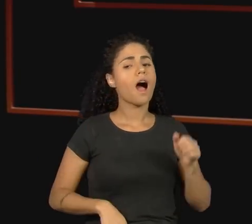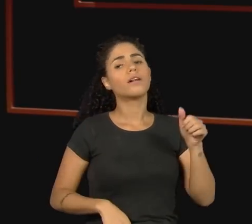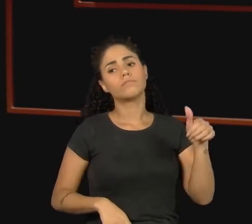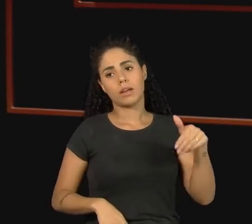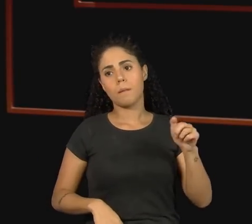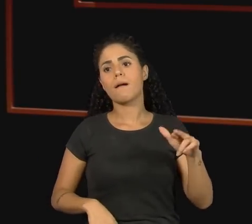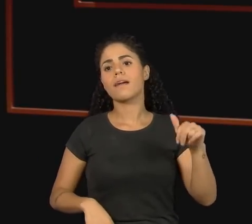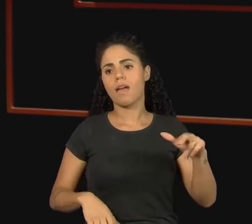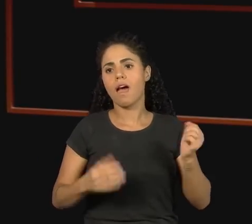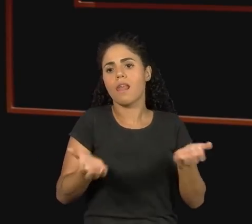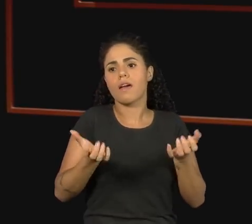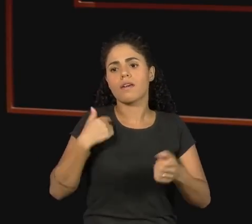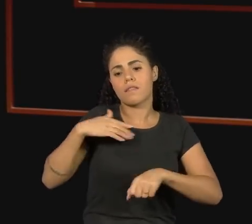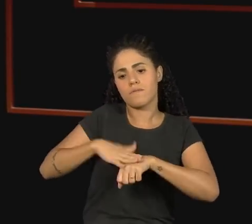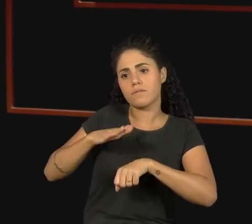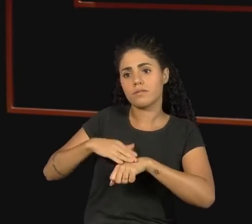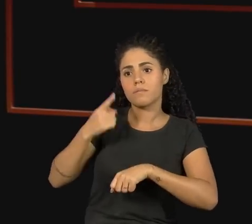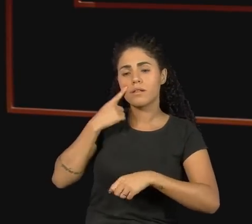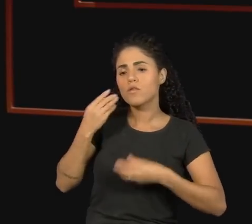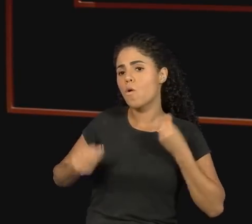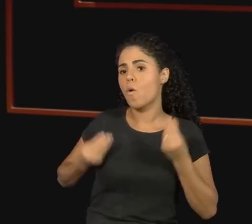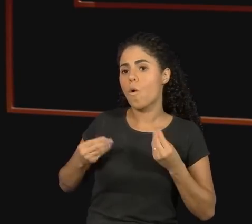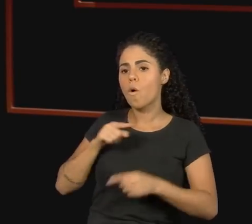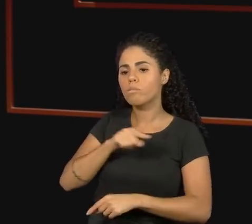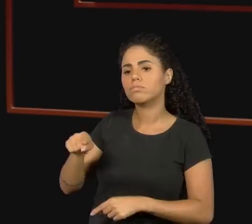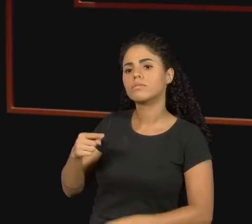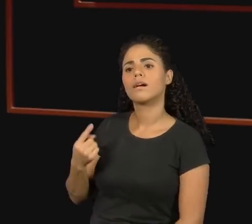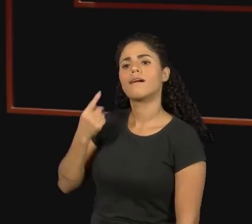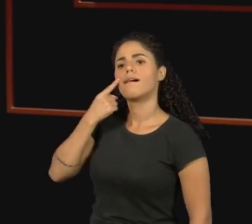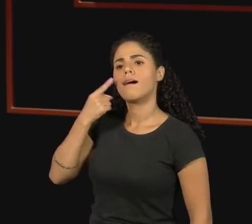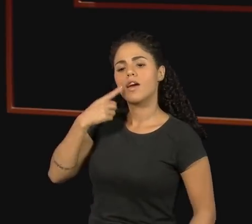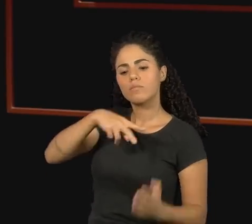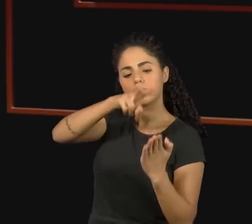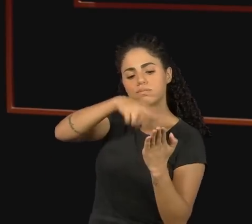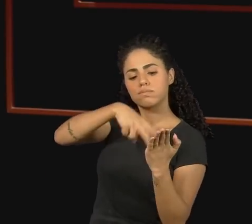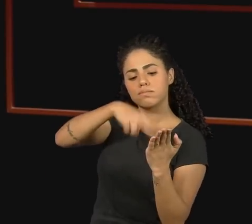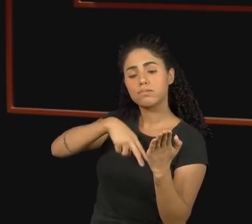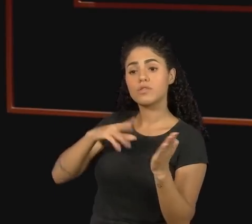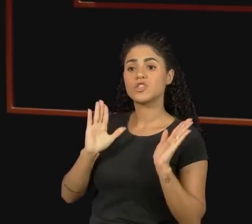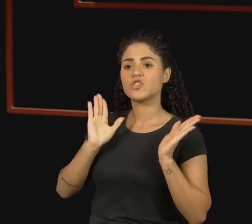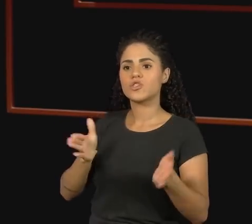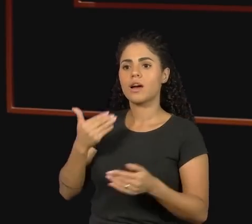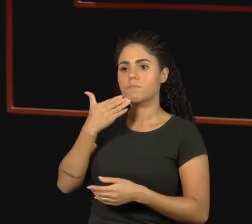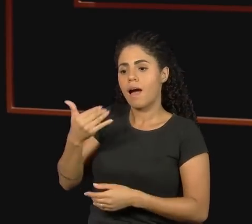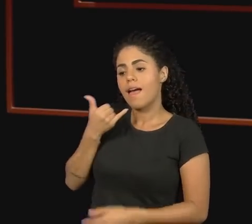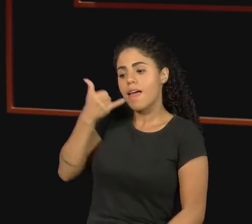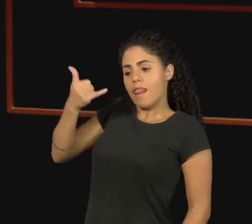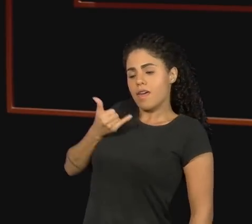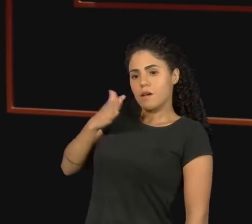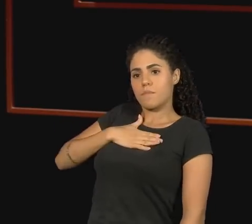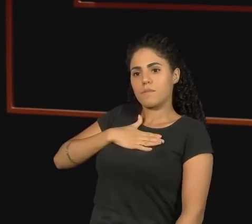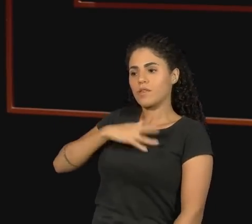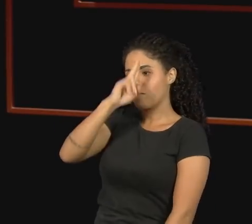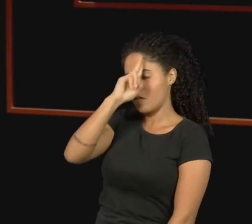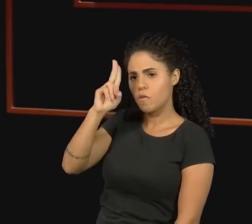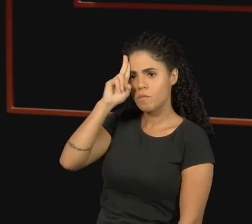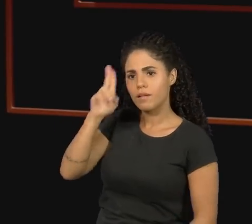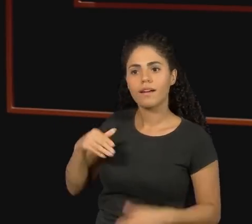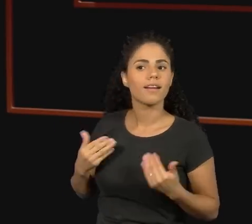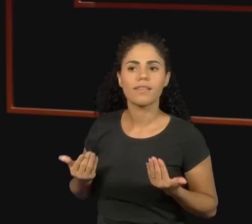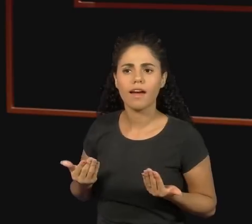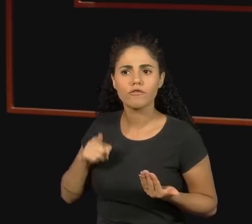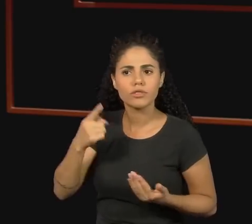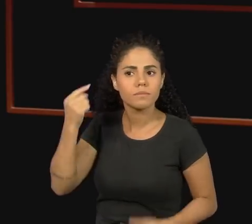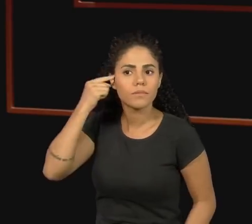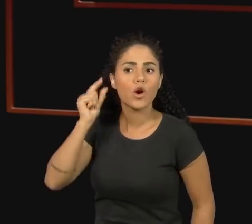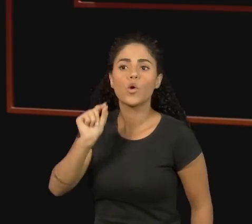fazer, mas ela imaginava que ela ia pegar a protagonista. Eu faço a leitura, saio de lá, ele me liga, eu estava no Uber, ele fala, e aí, o que você